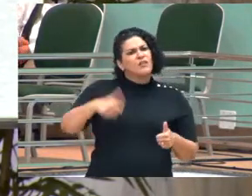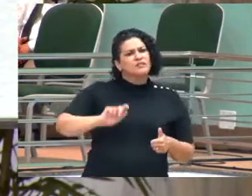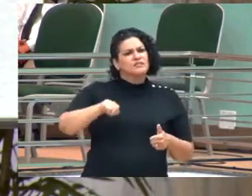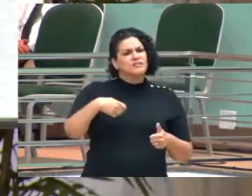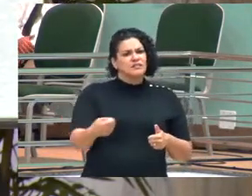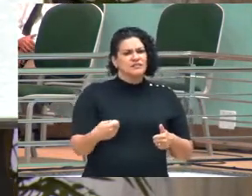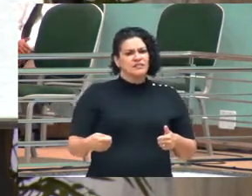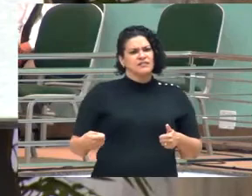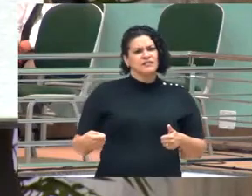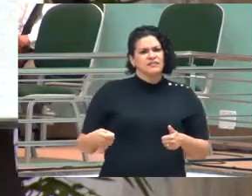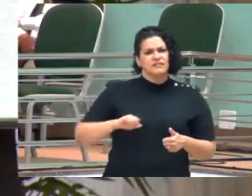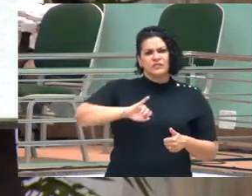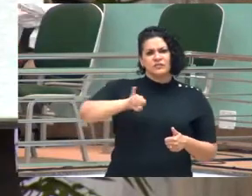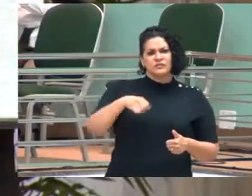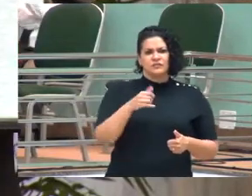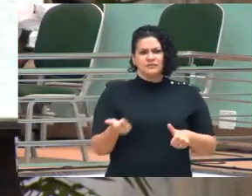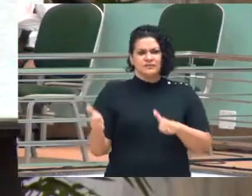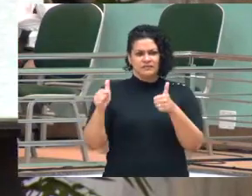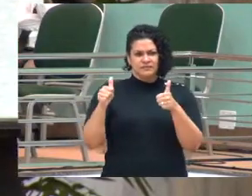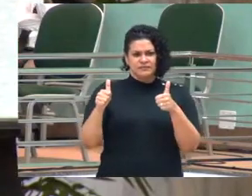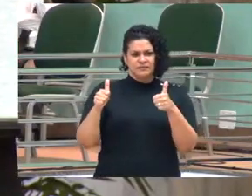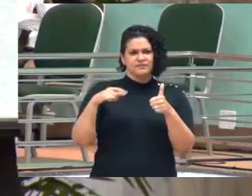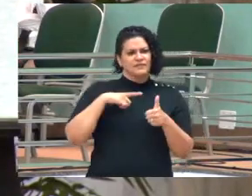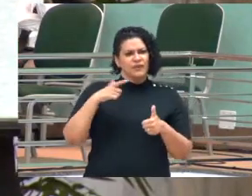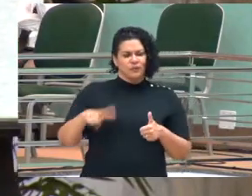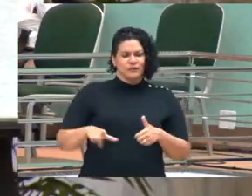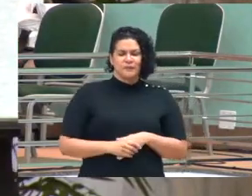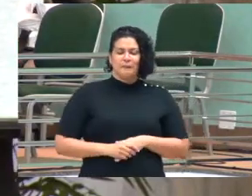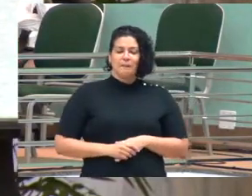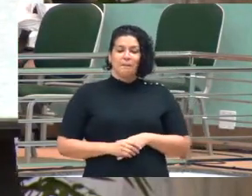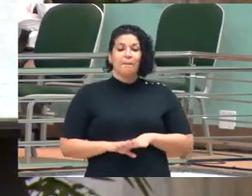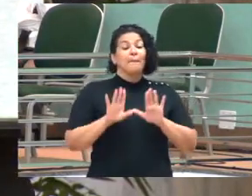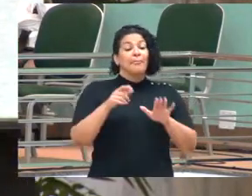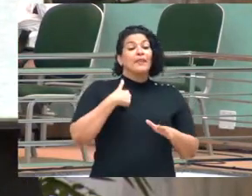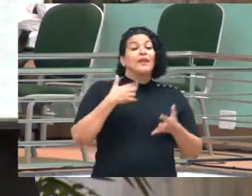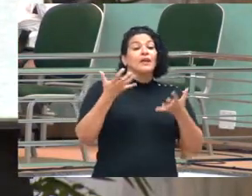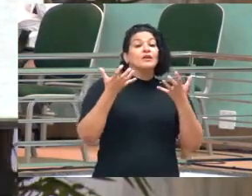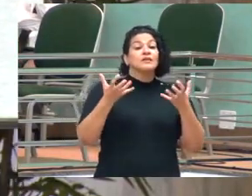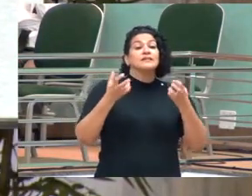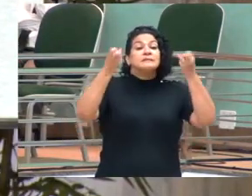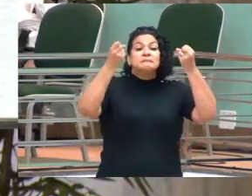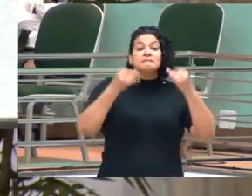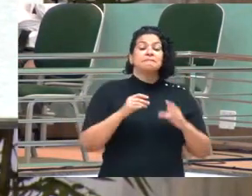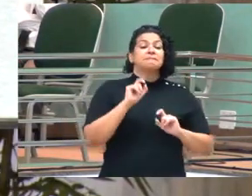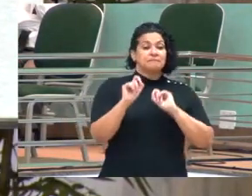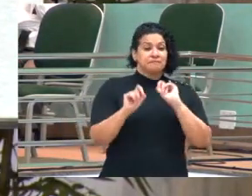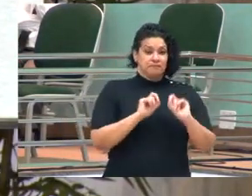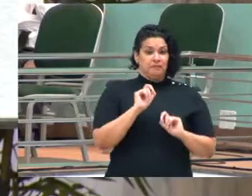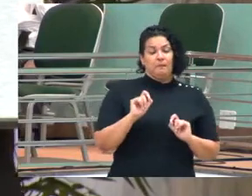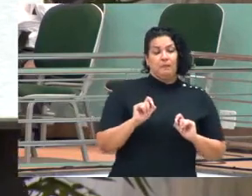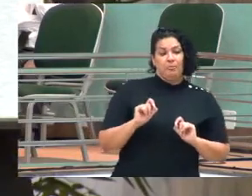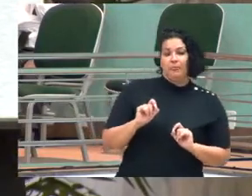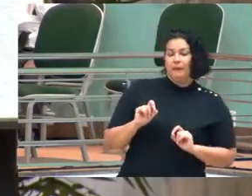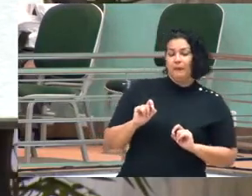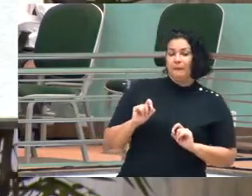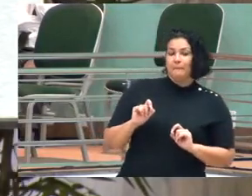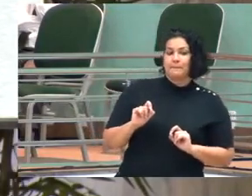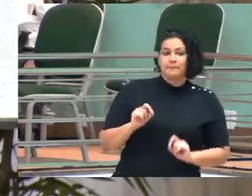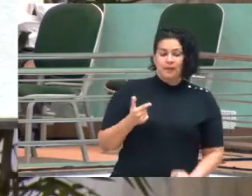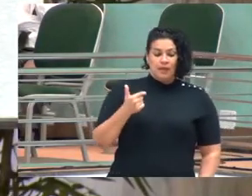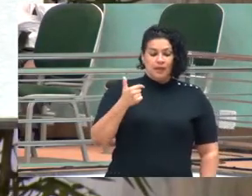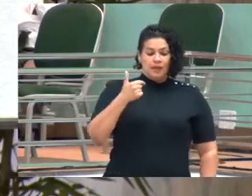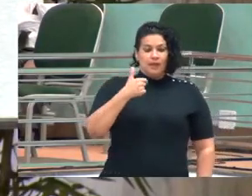noite, nessa narrativa bíblica, usar a primeira pessoa do singular. Eu sou